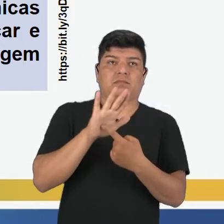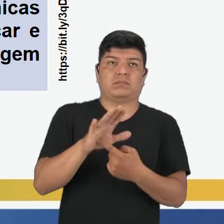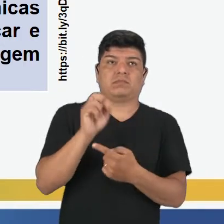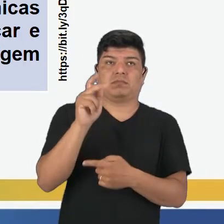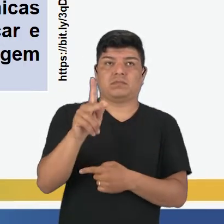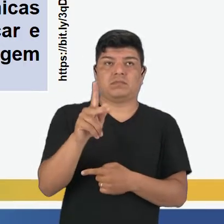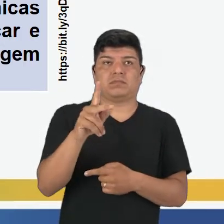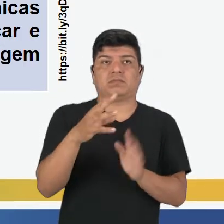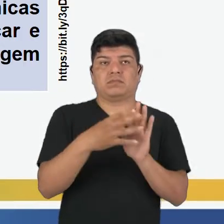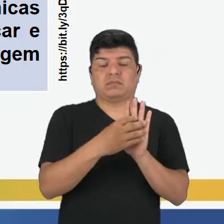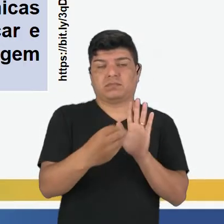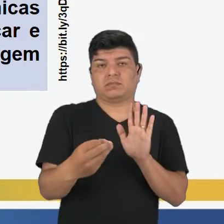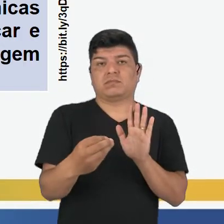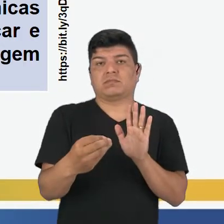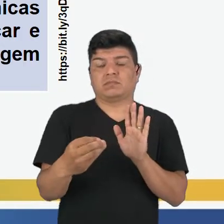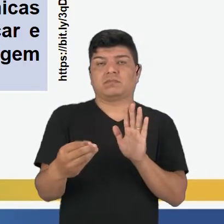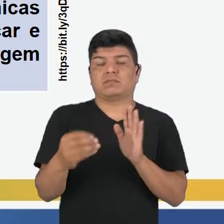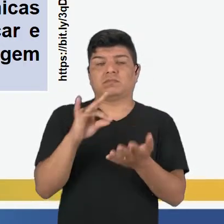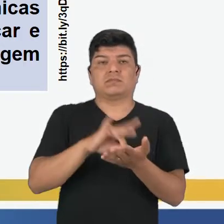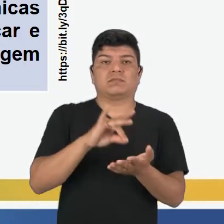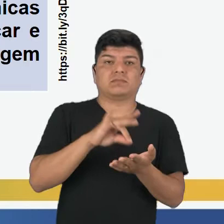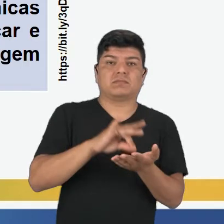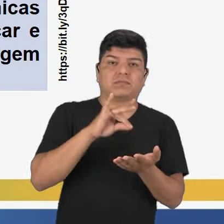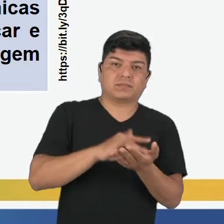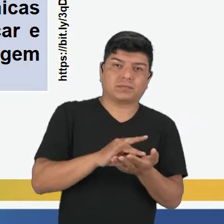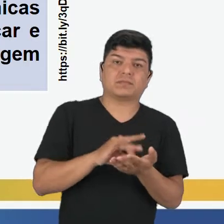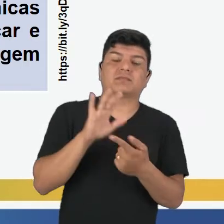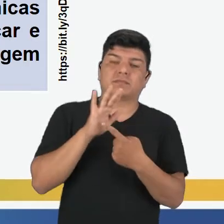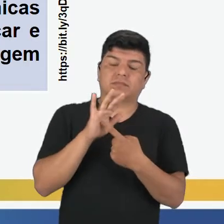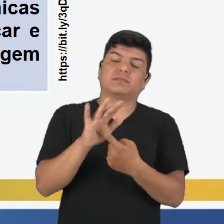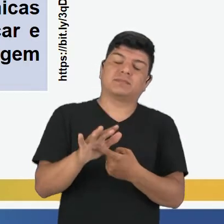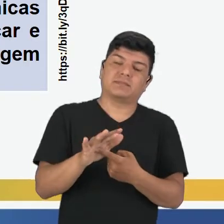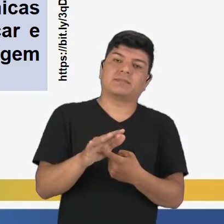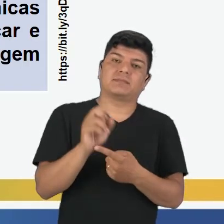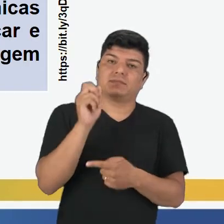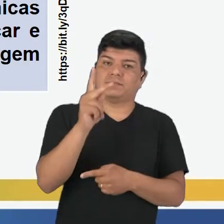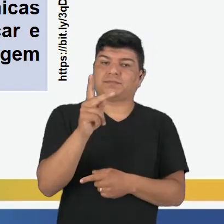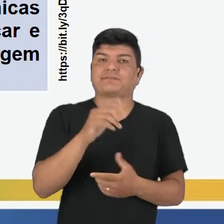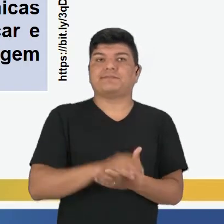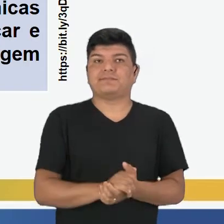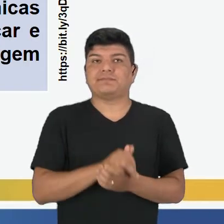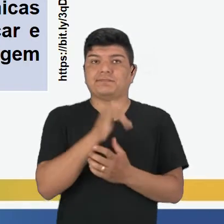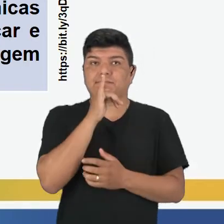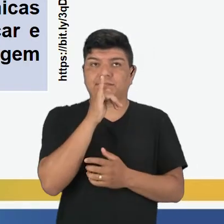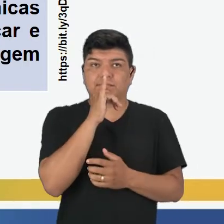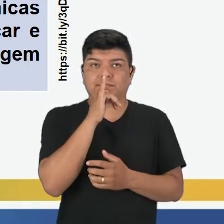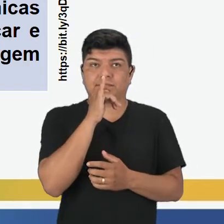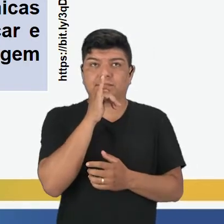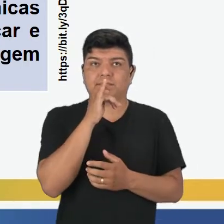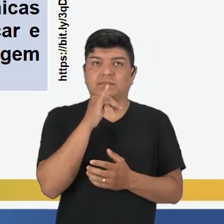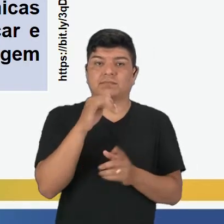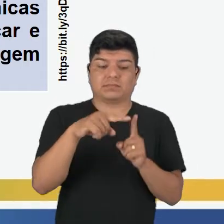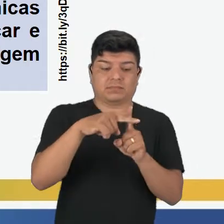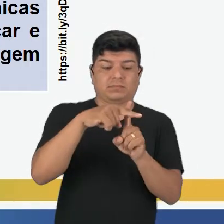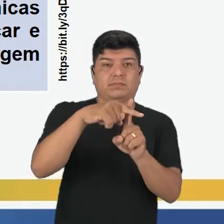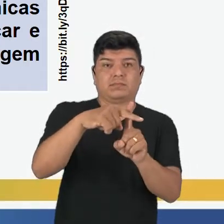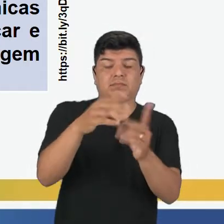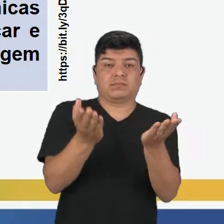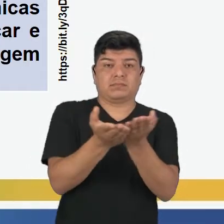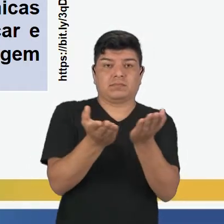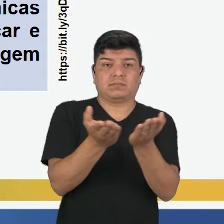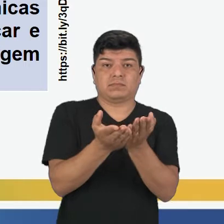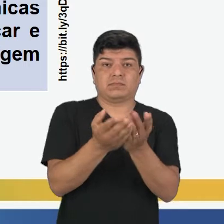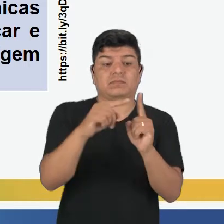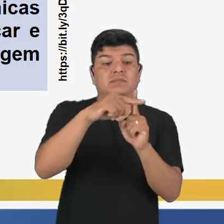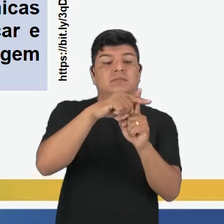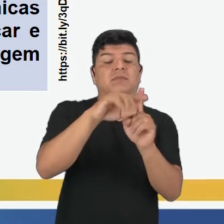representada. O símbolo é uma realidade representada, ok? Por exemplo, como eu falei daqui da cruz para o cristianismo,